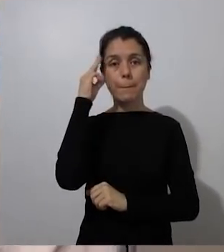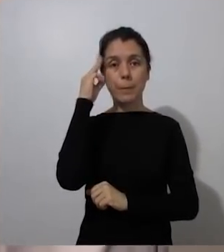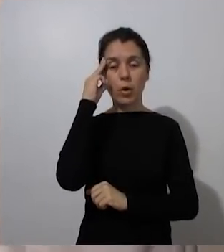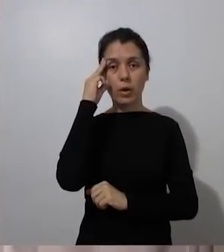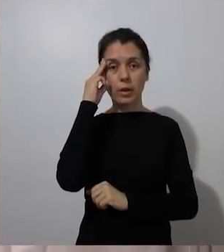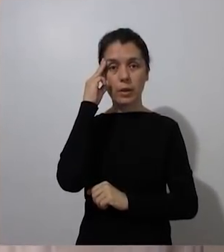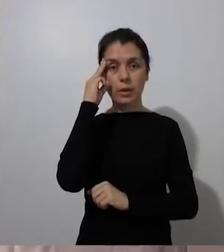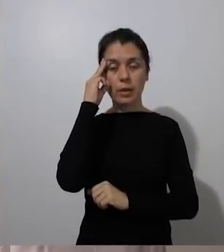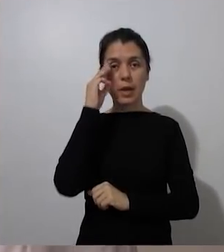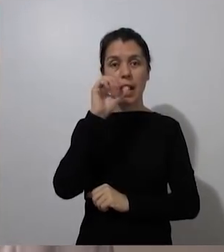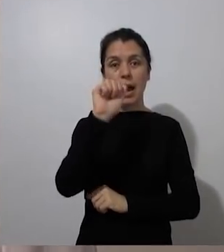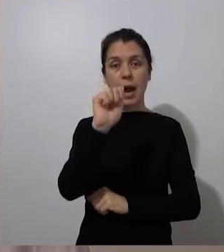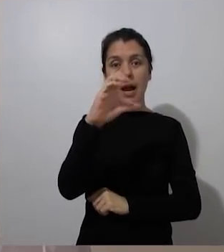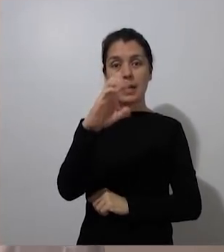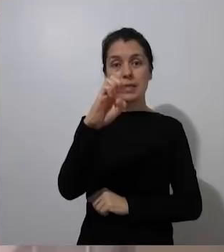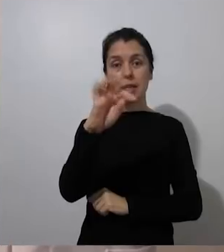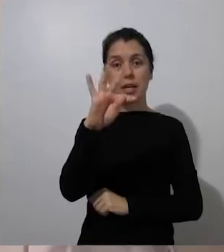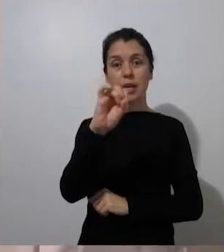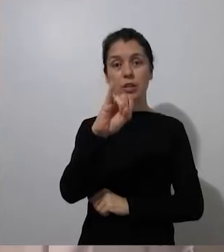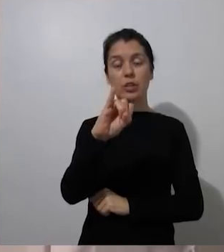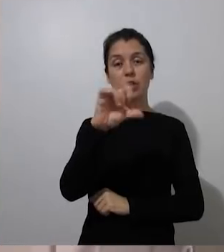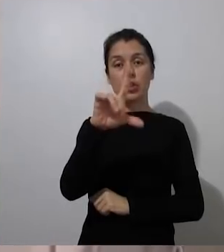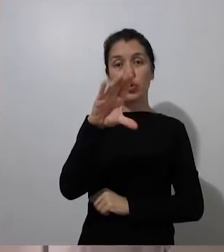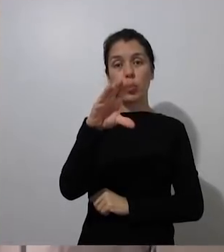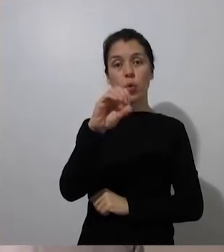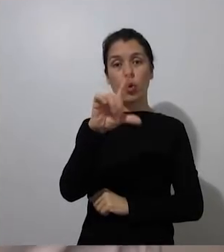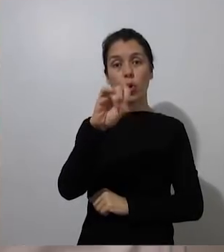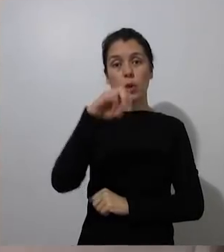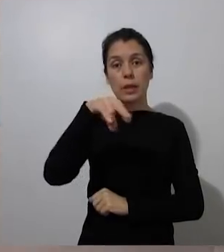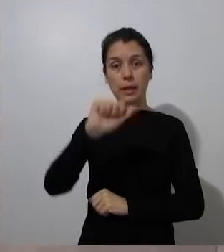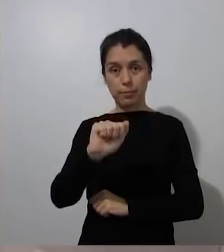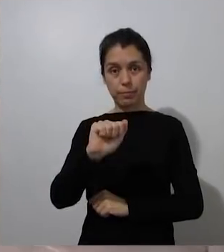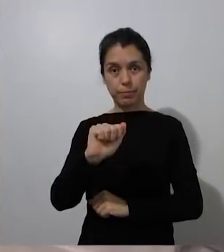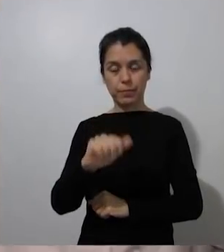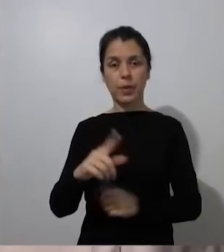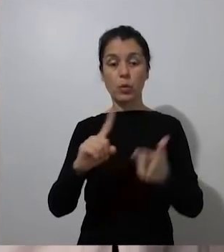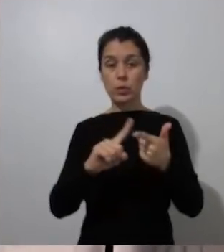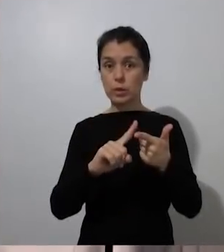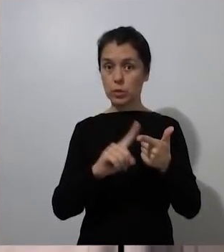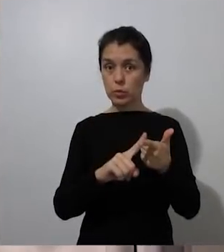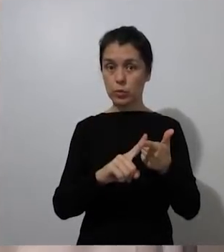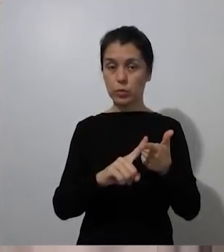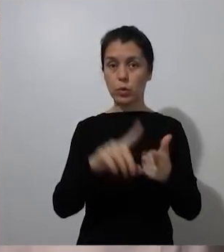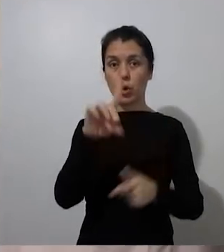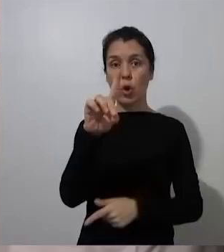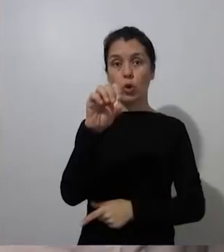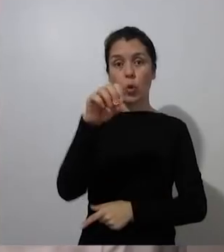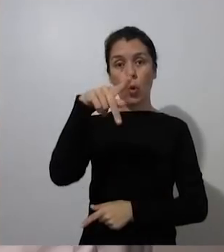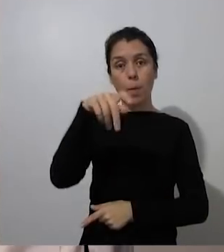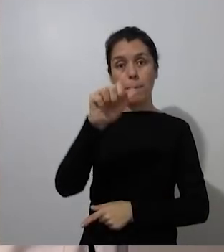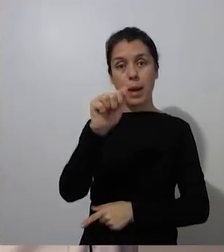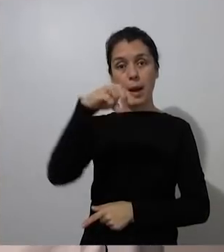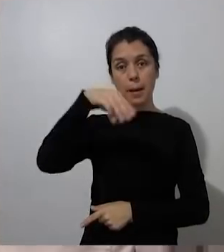e esse neurotransmissor acetilcolina, ele é de fundamental importância para isso. Nós temos o segundo neurotransmissor, que